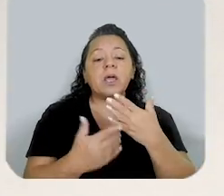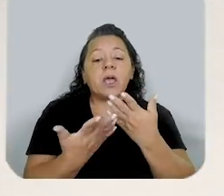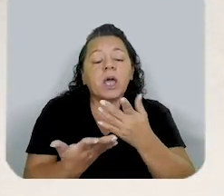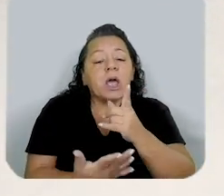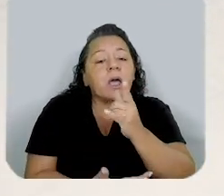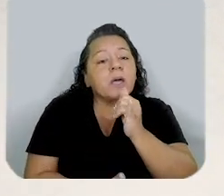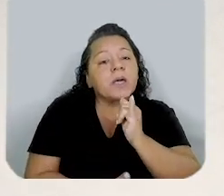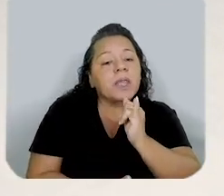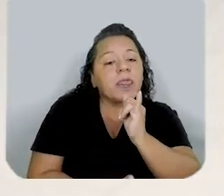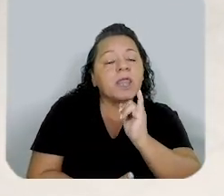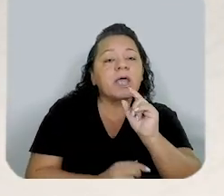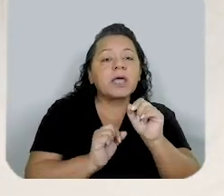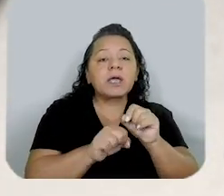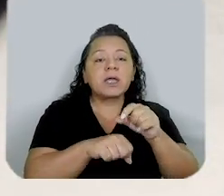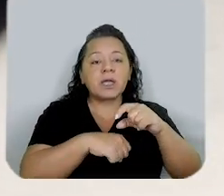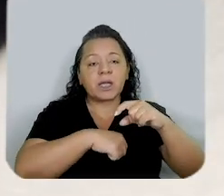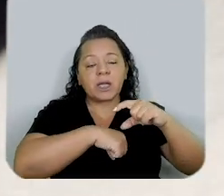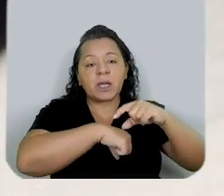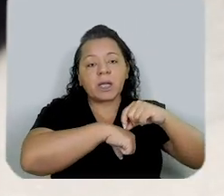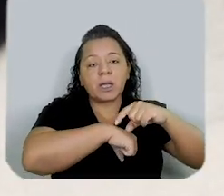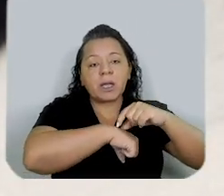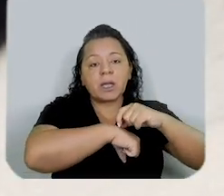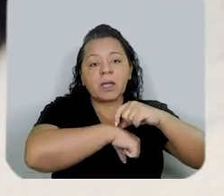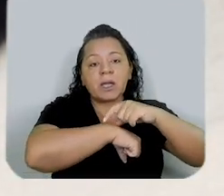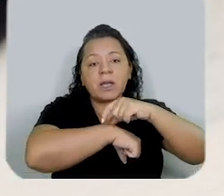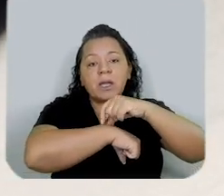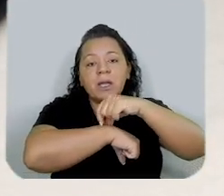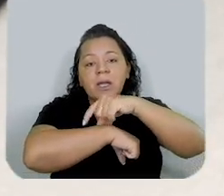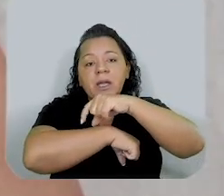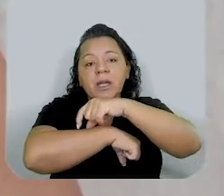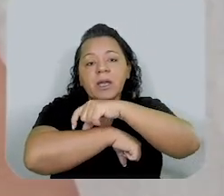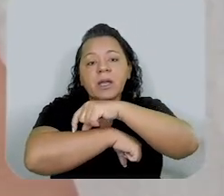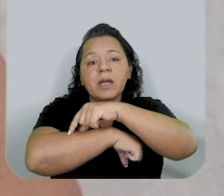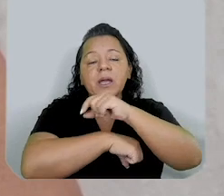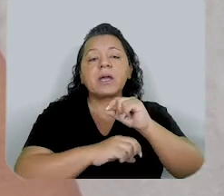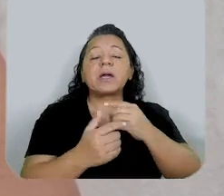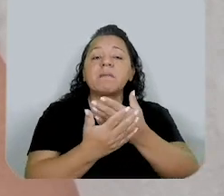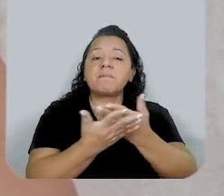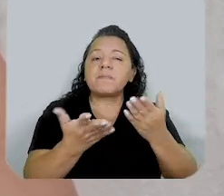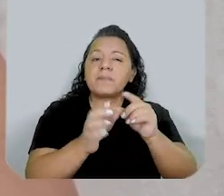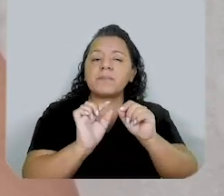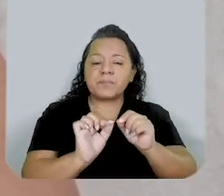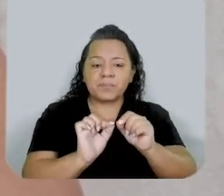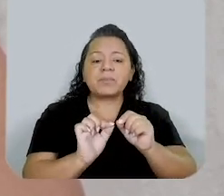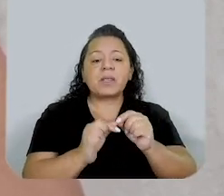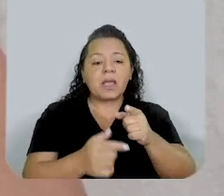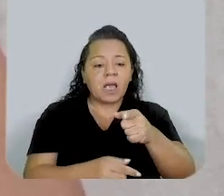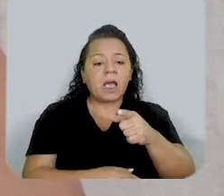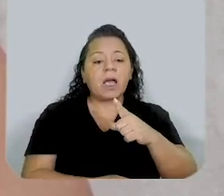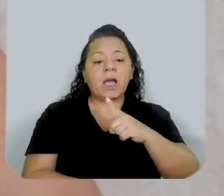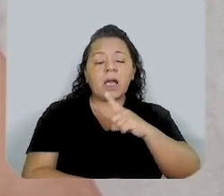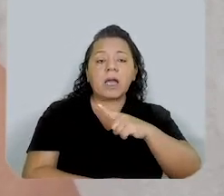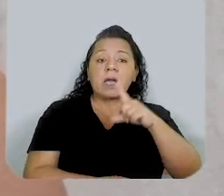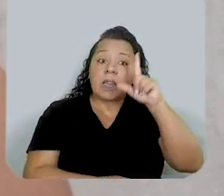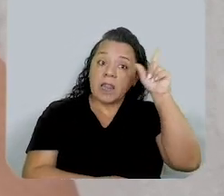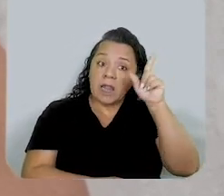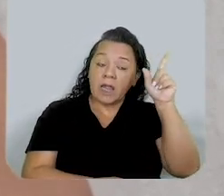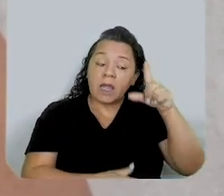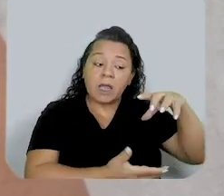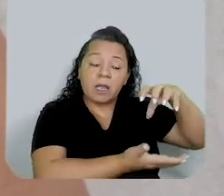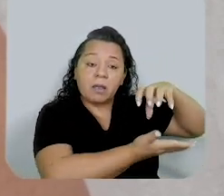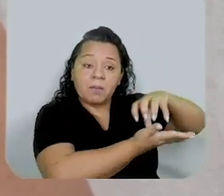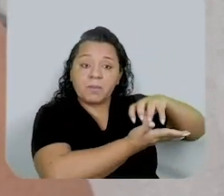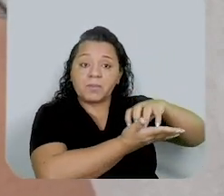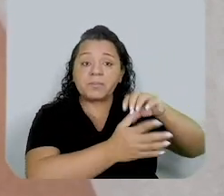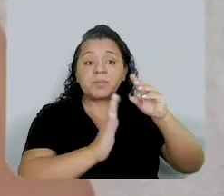vem de dentro da área indígena, né? Pega o primeiro barco, ou de repente lá também ela